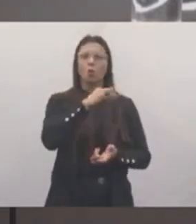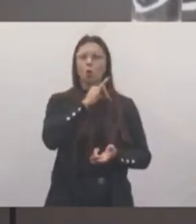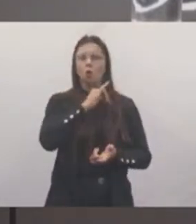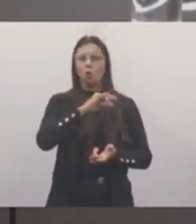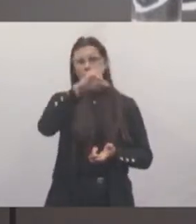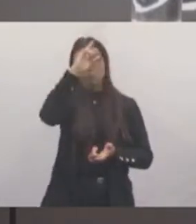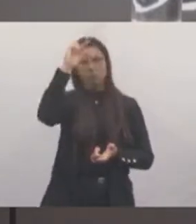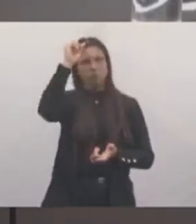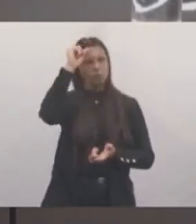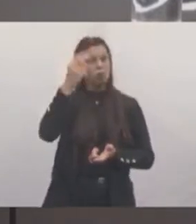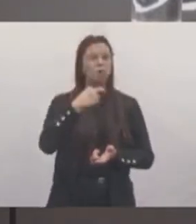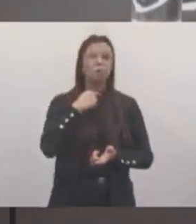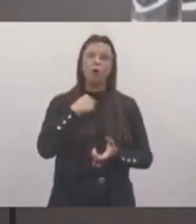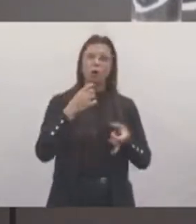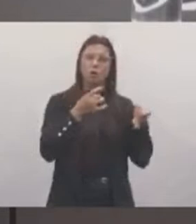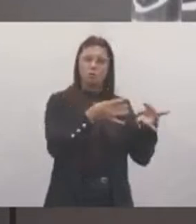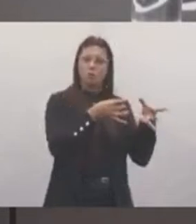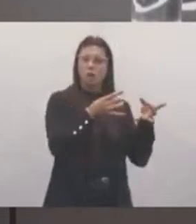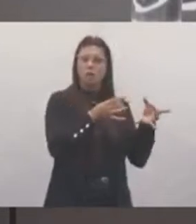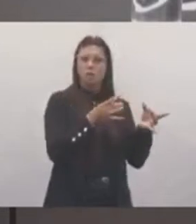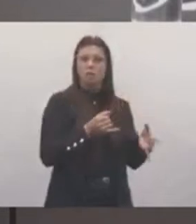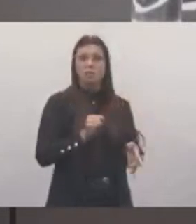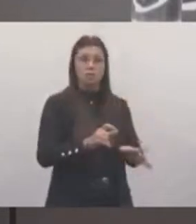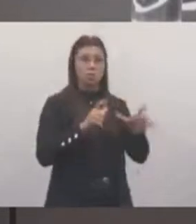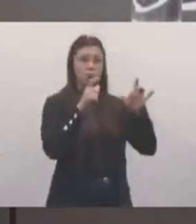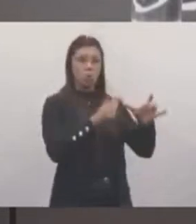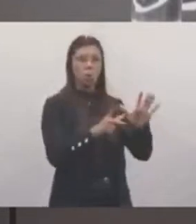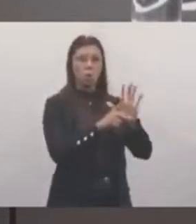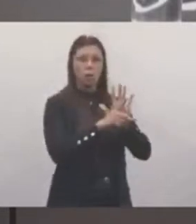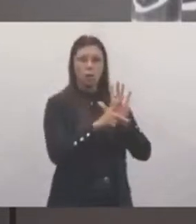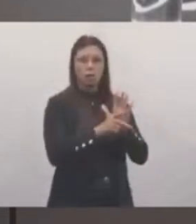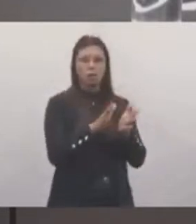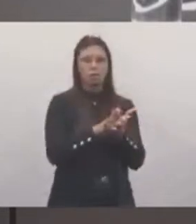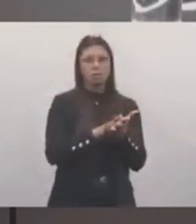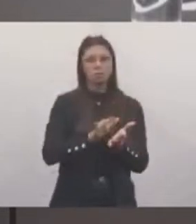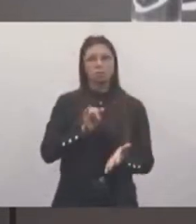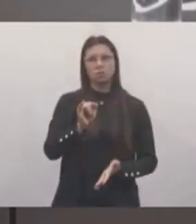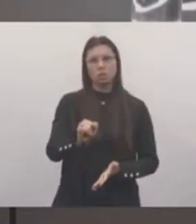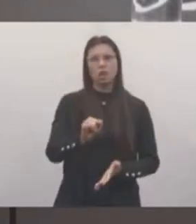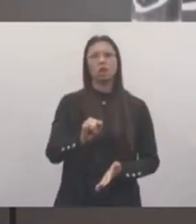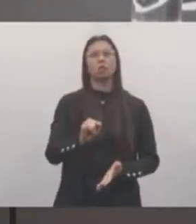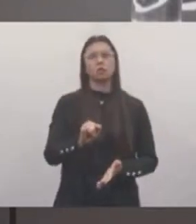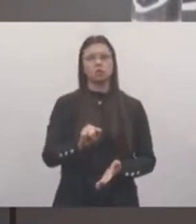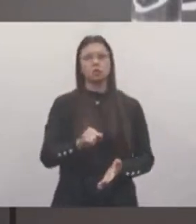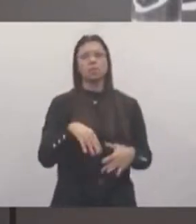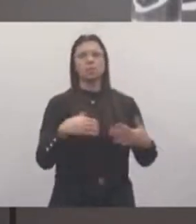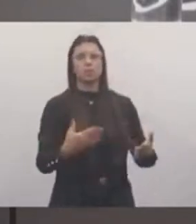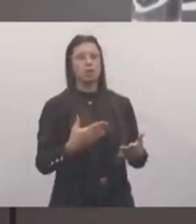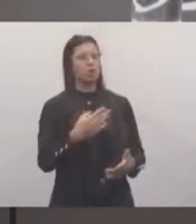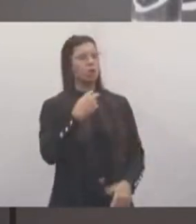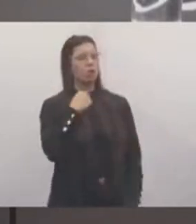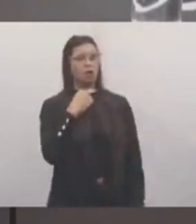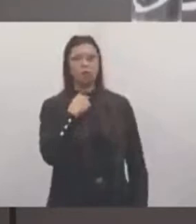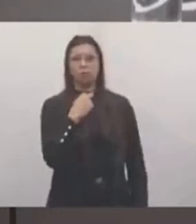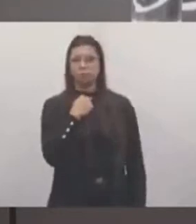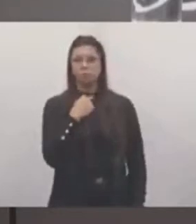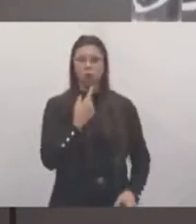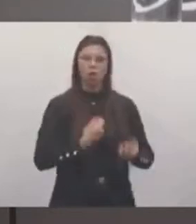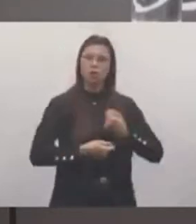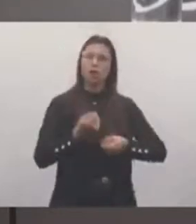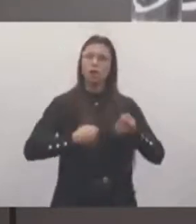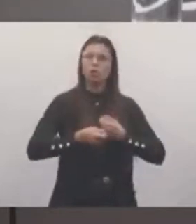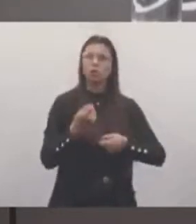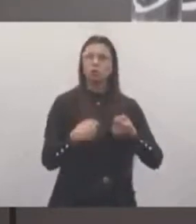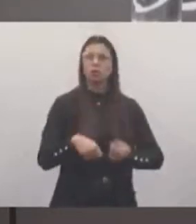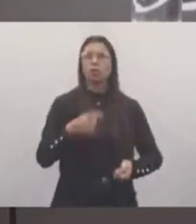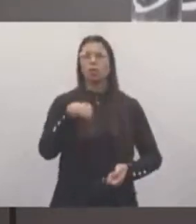está levantando isso, já tem processo na justiça, né, que é um imóvel que, na minha concepção, é da prefeitura, não poderia ser feita essa